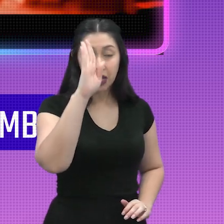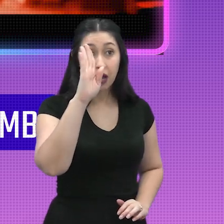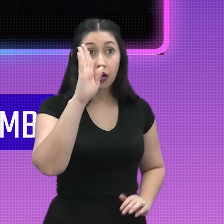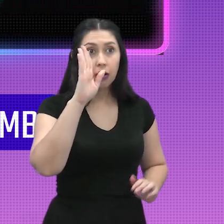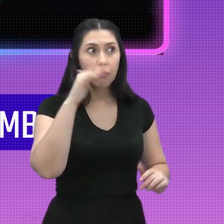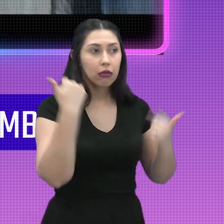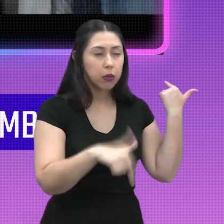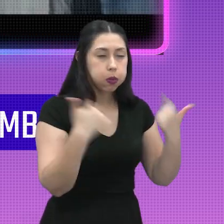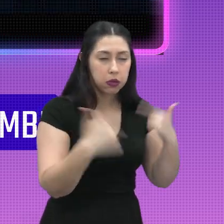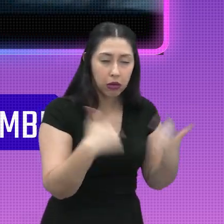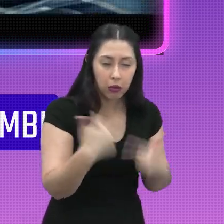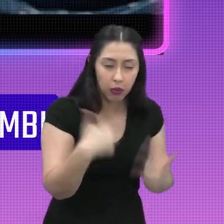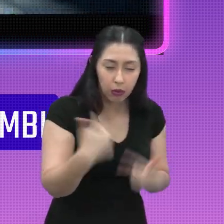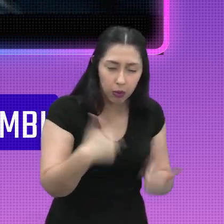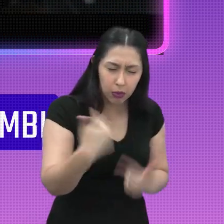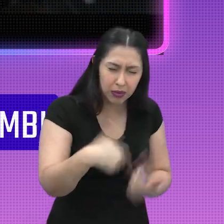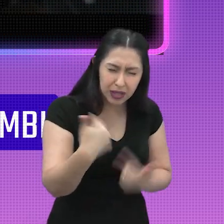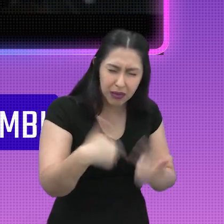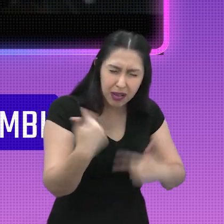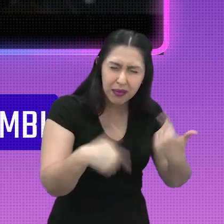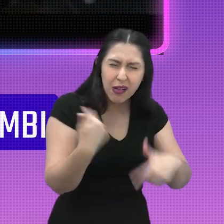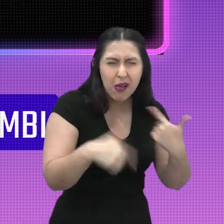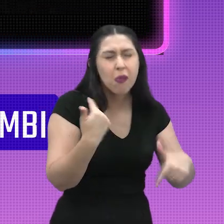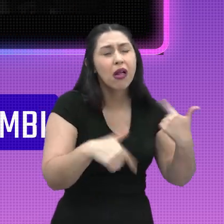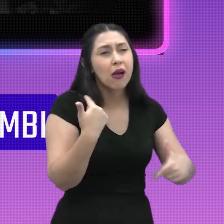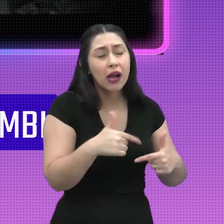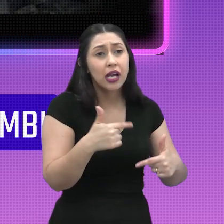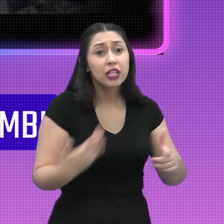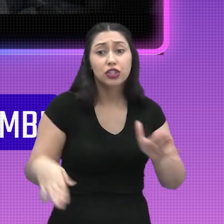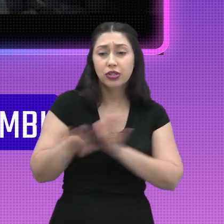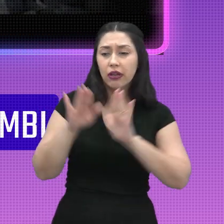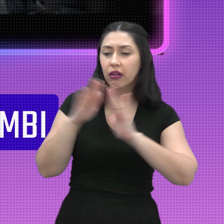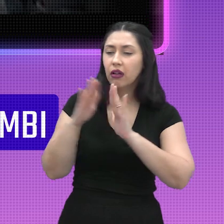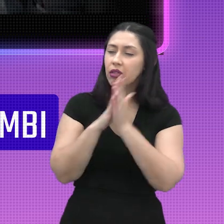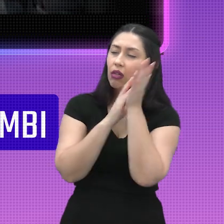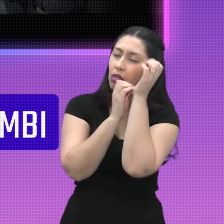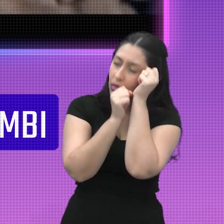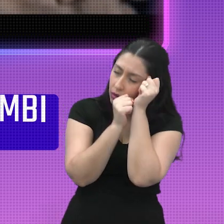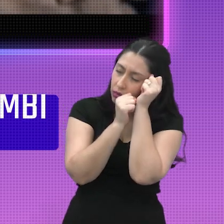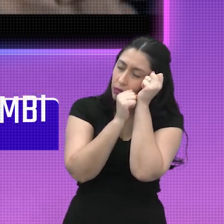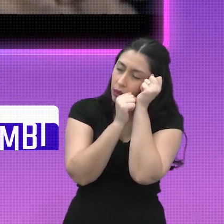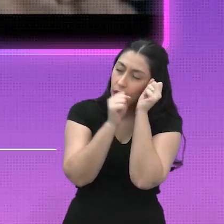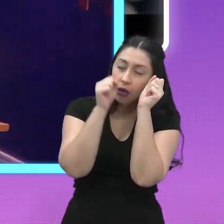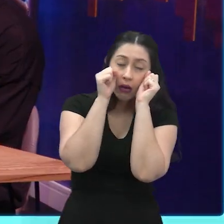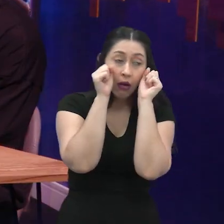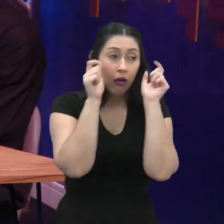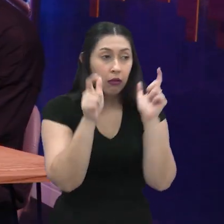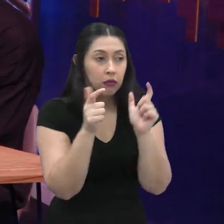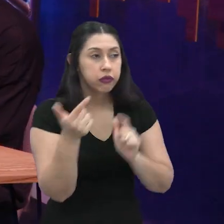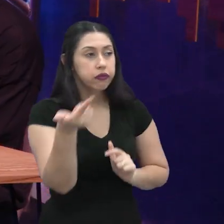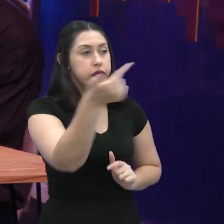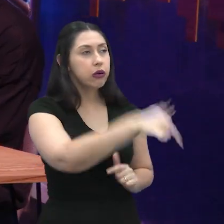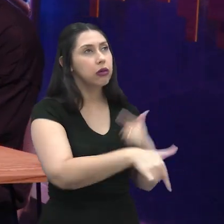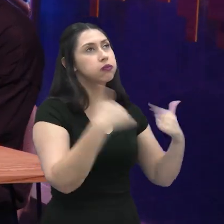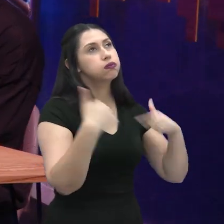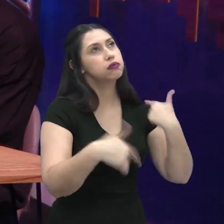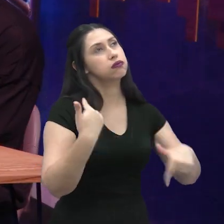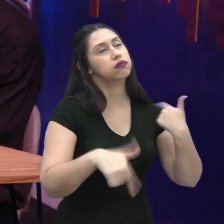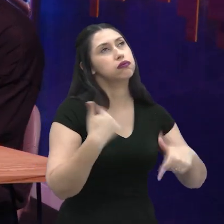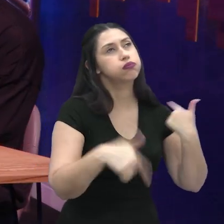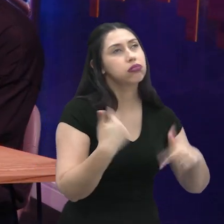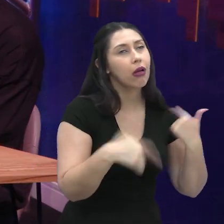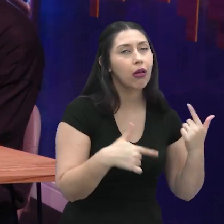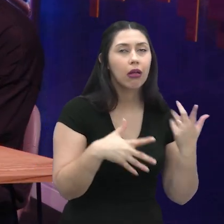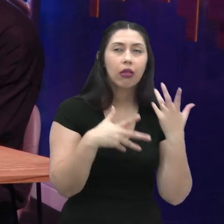praticamente análoga à escravidão. Ele trabalha muito, ele vai para casa só para dormir, ele quase não dorme, vai pro trabalho